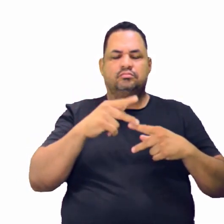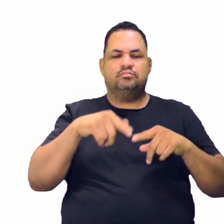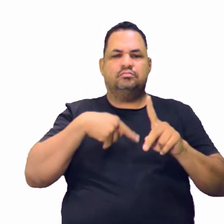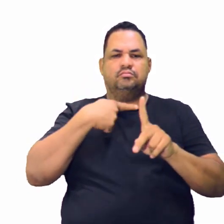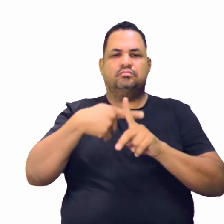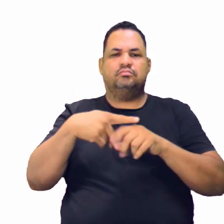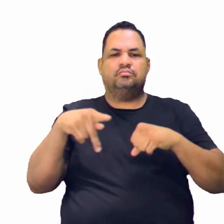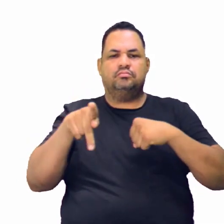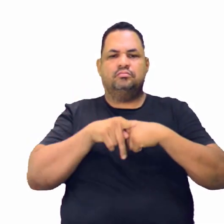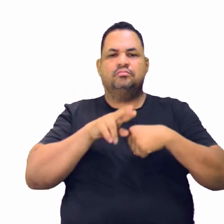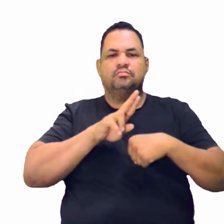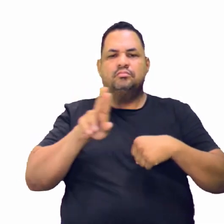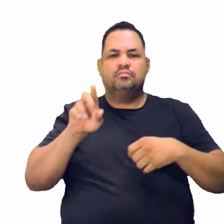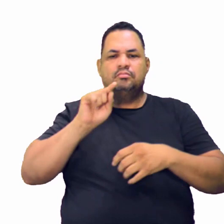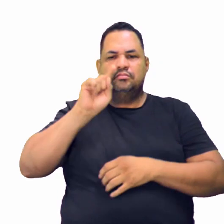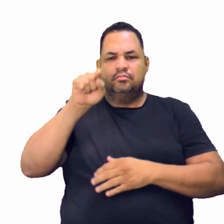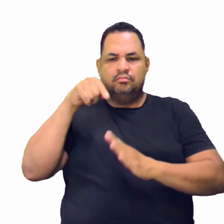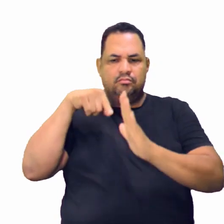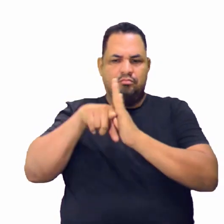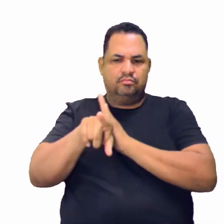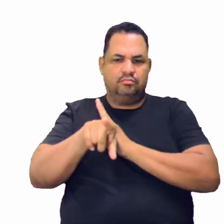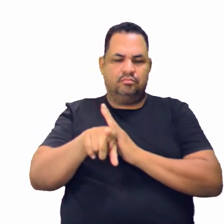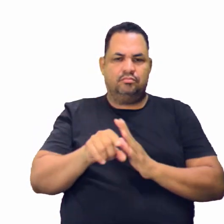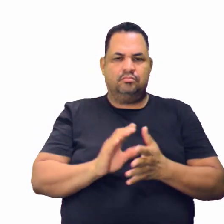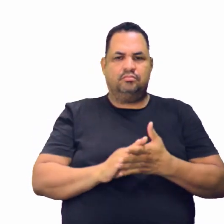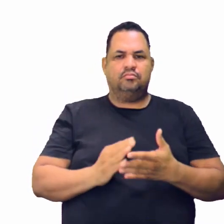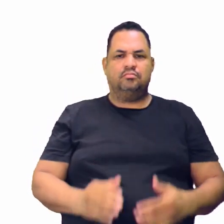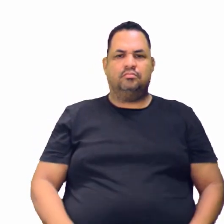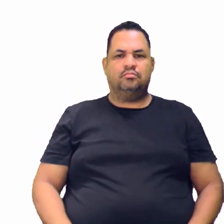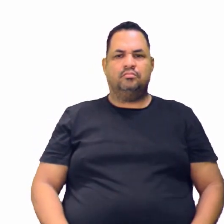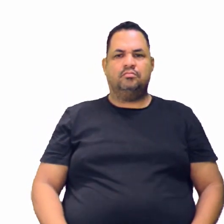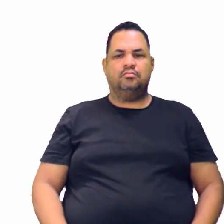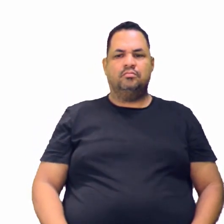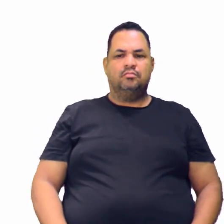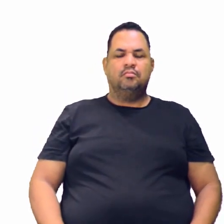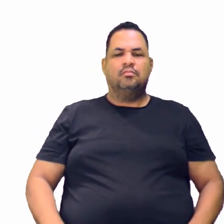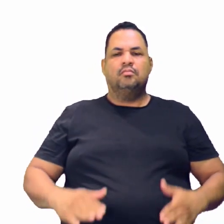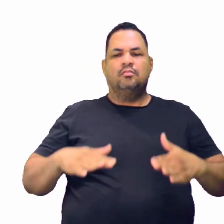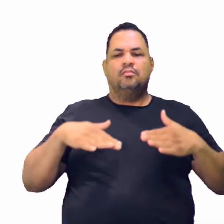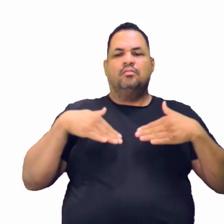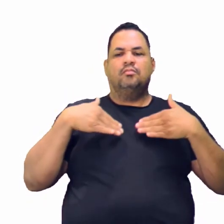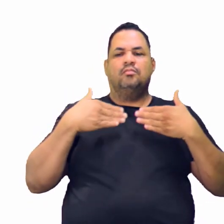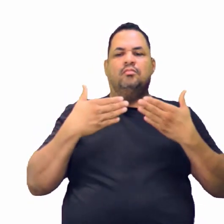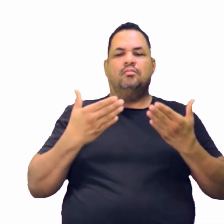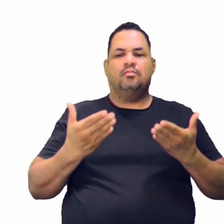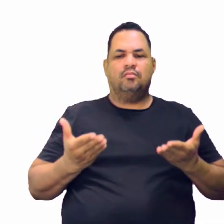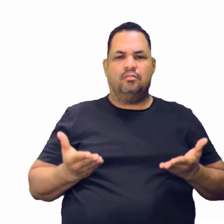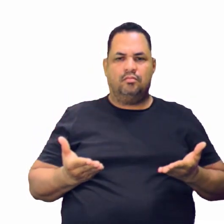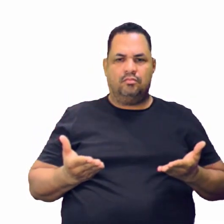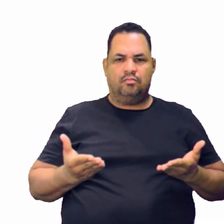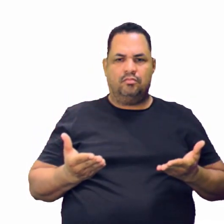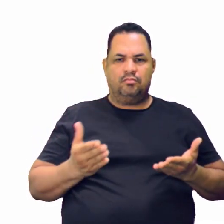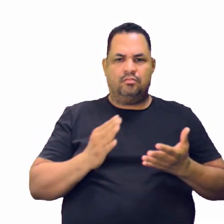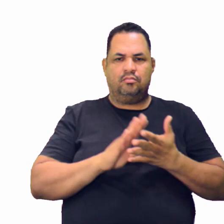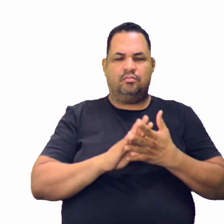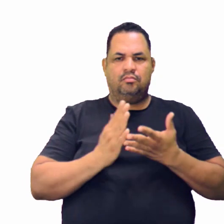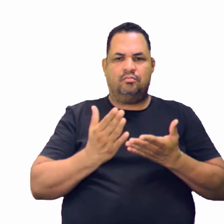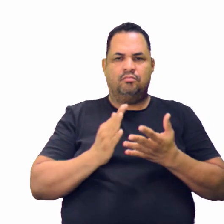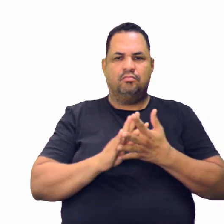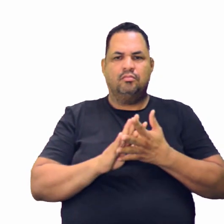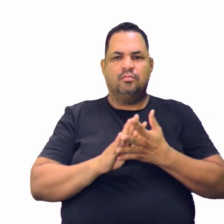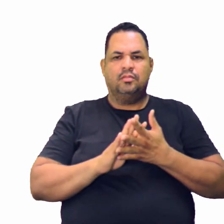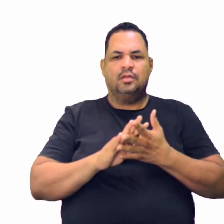pronome interrogativo. Aí, vamos lá. Aí, quando chega aqui na última, ele